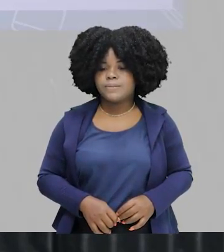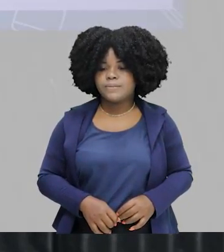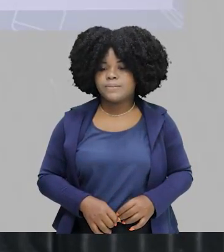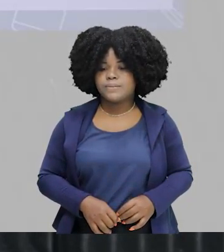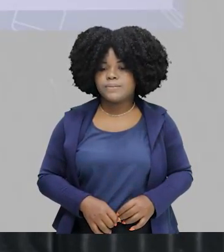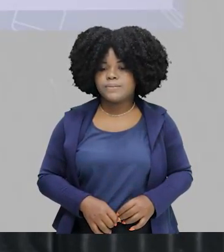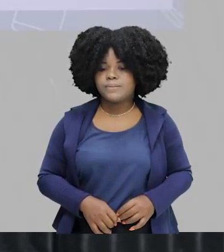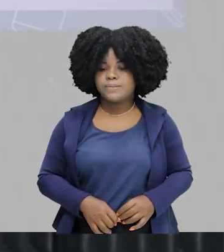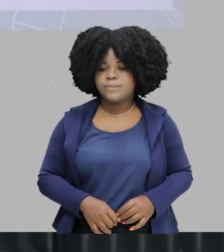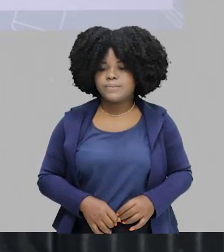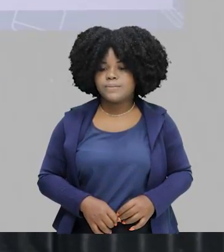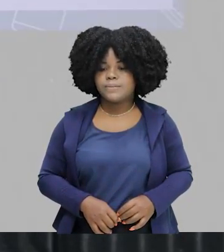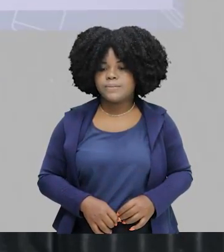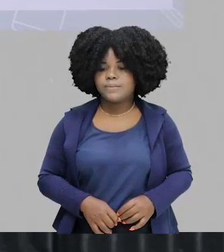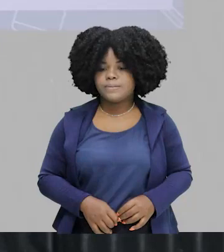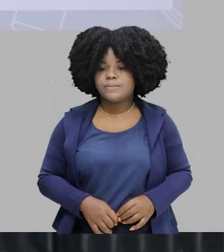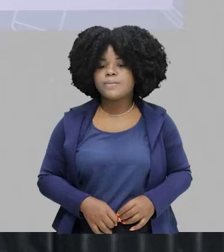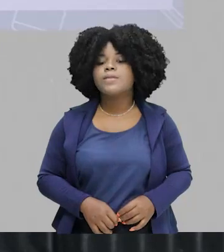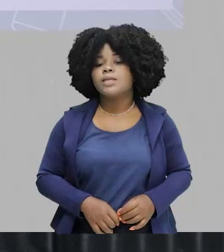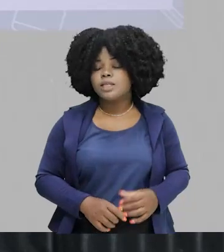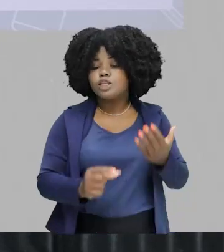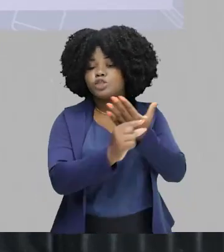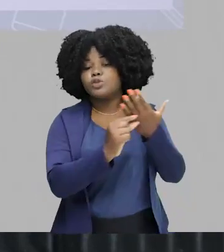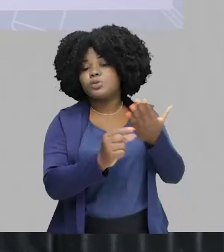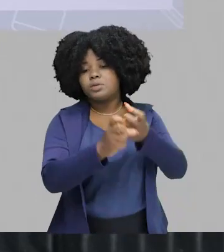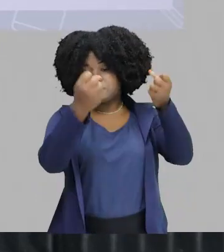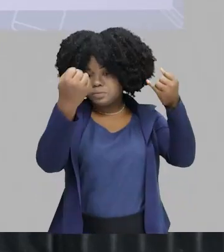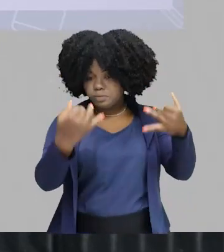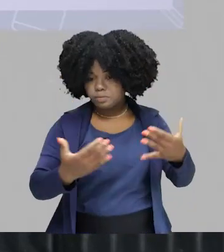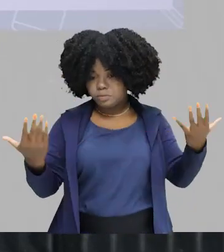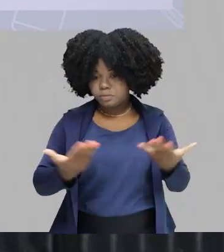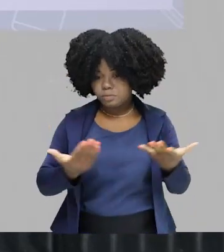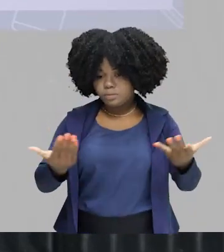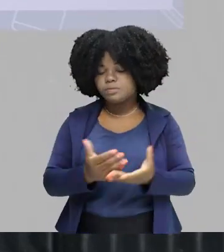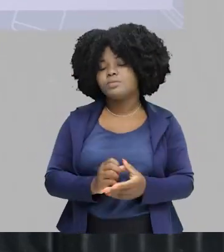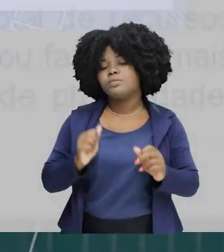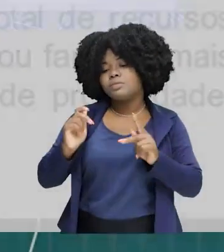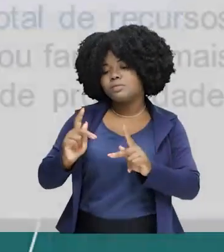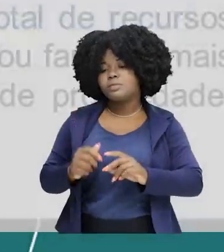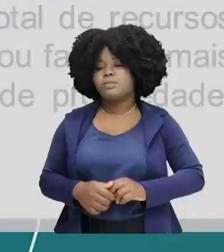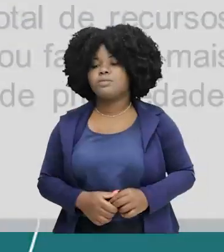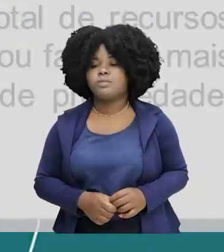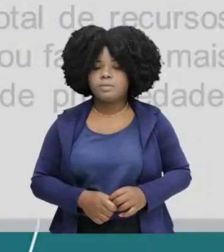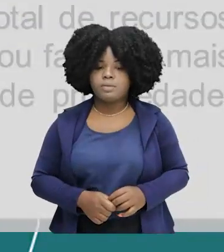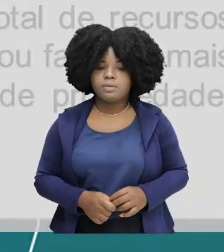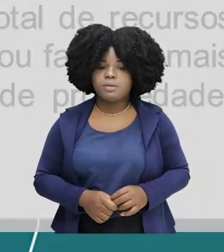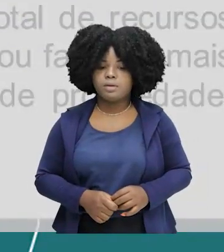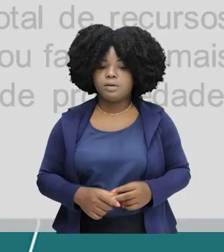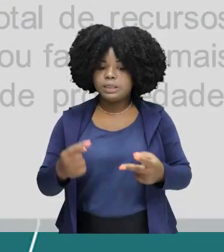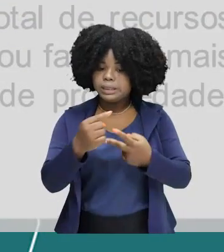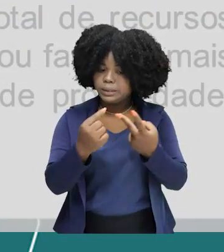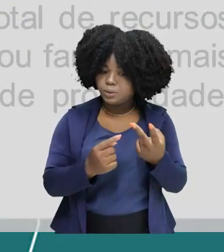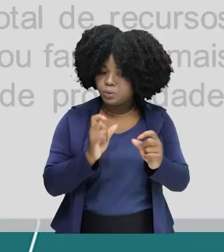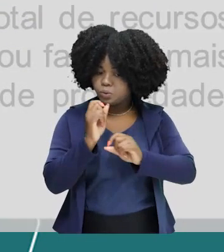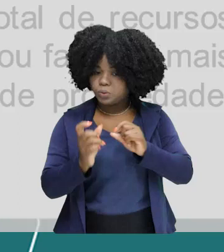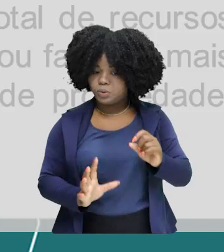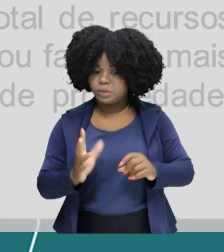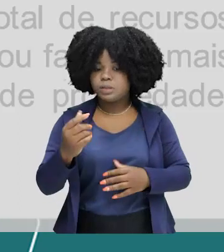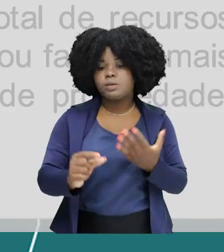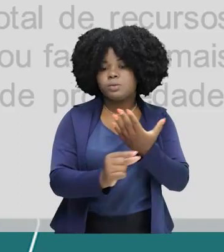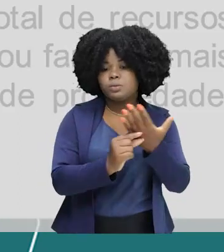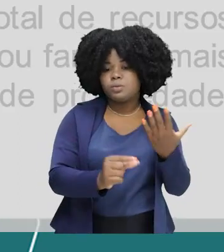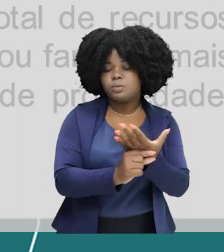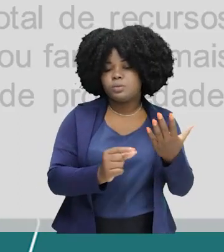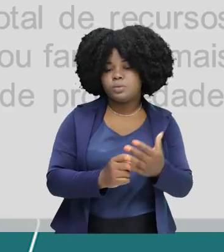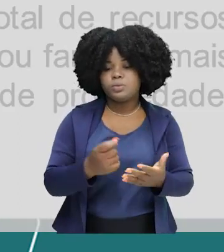Baltimore e Waldthwaite. São os autores que a gente vai falar a partir de agora. Ok? Esses dois publicaram